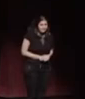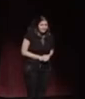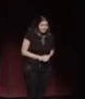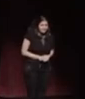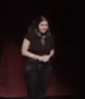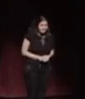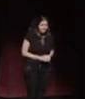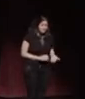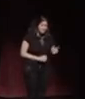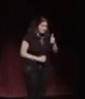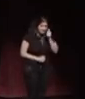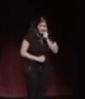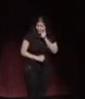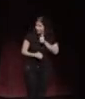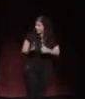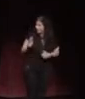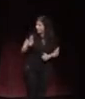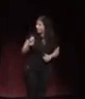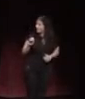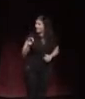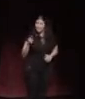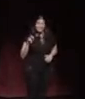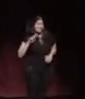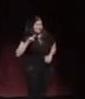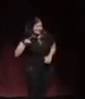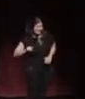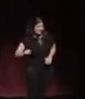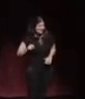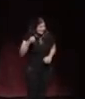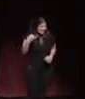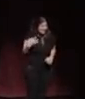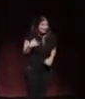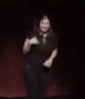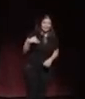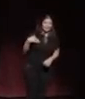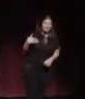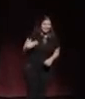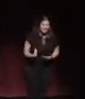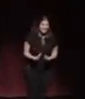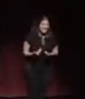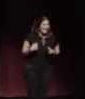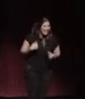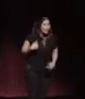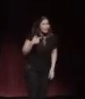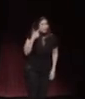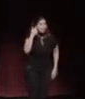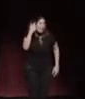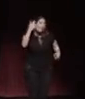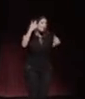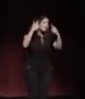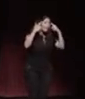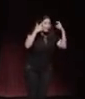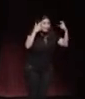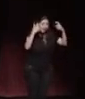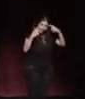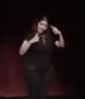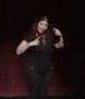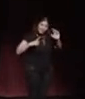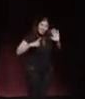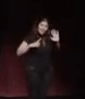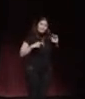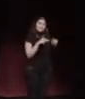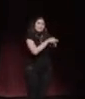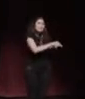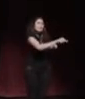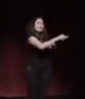A Beatriz já está assim, ó. Como fazer? Eu tenho cá minhas ideias, mas eu quero saber das de vocês,